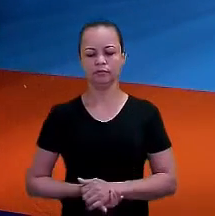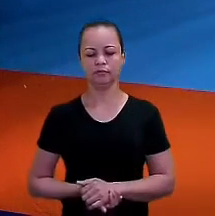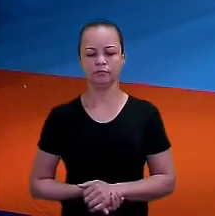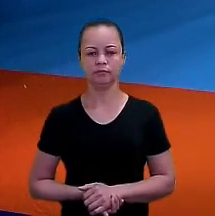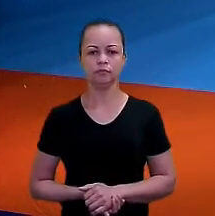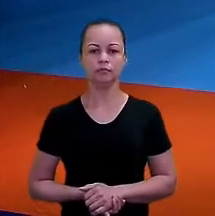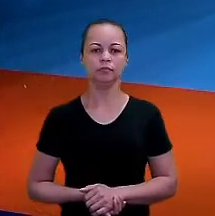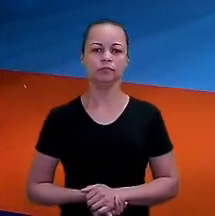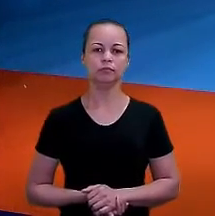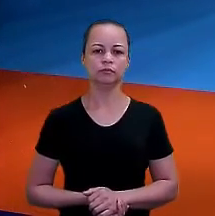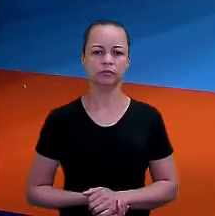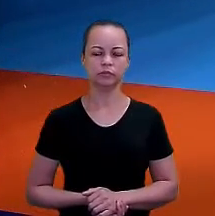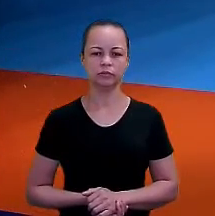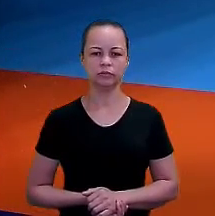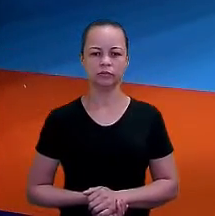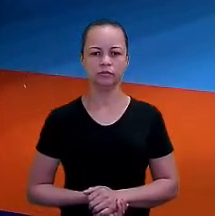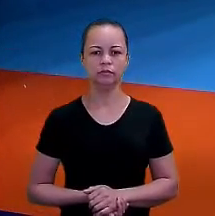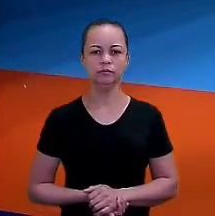anos, tá certo?